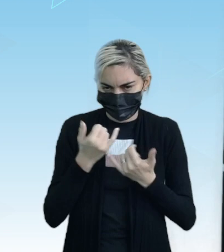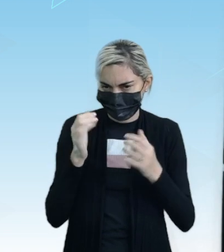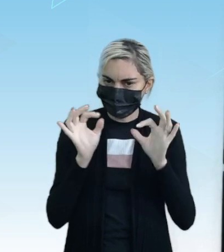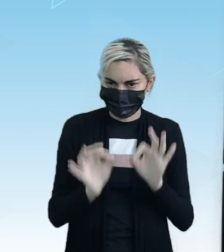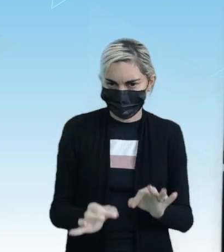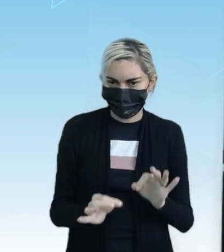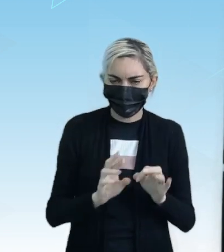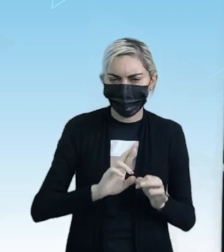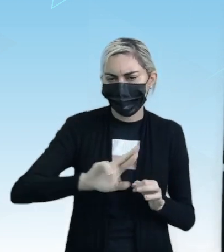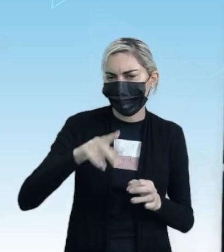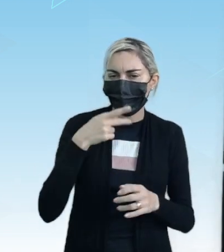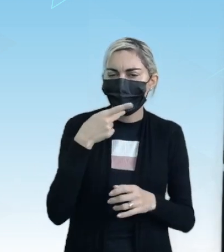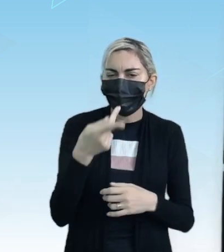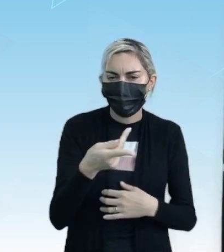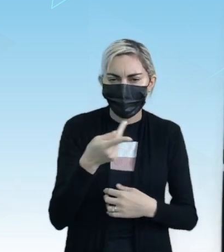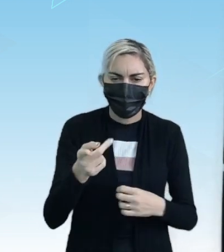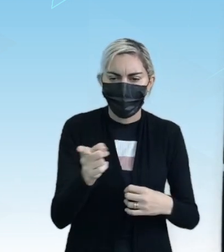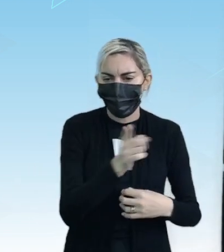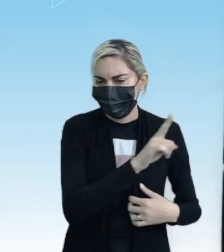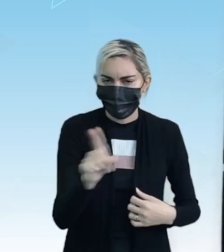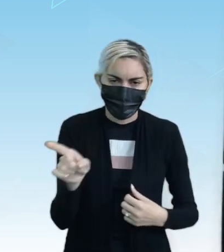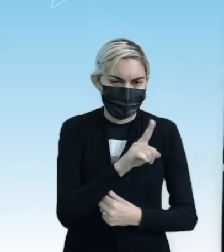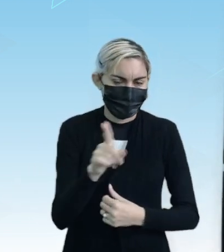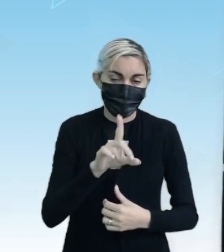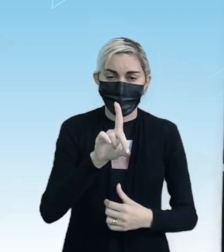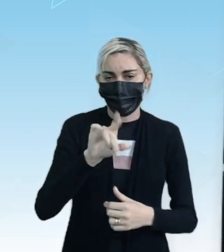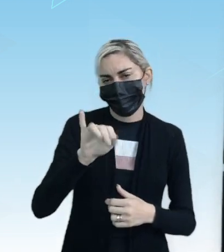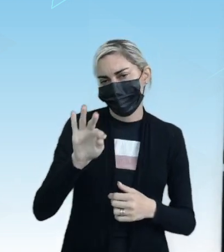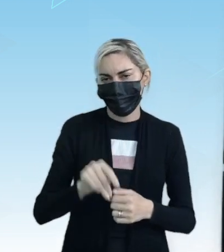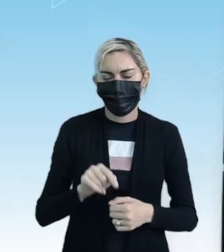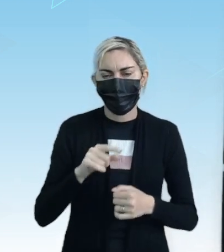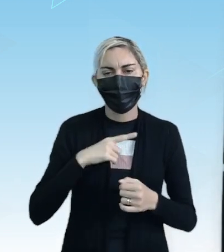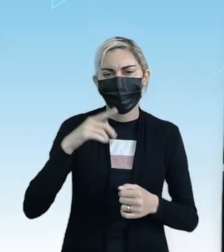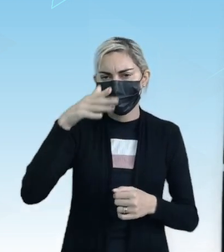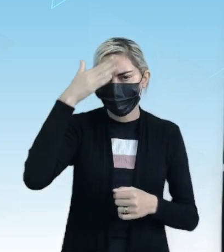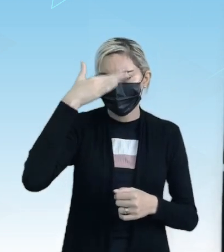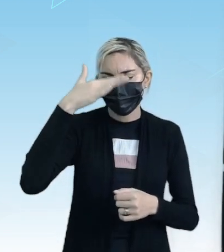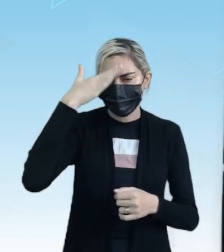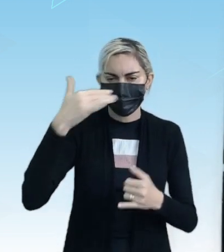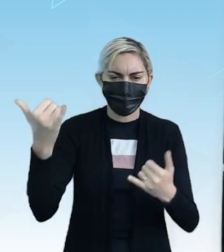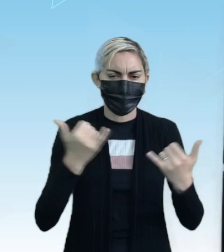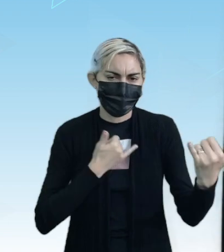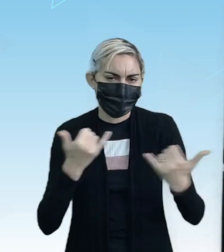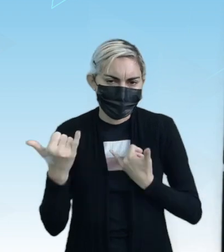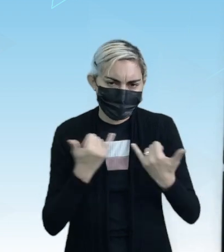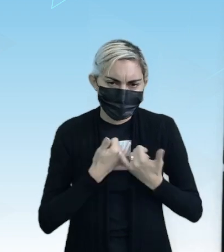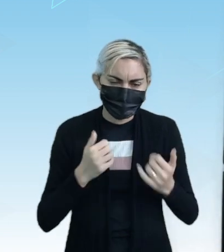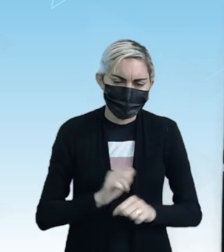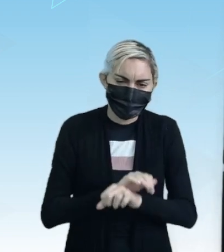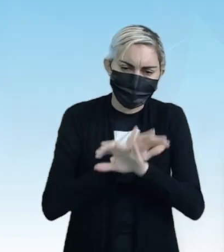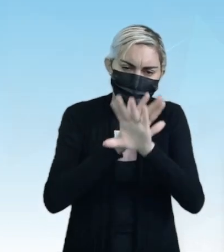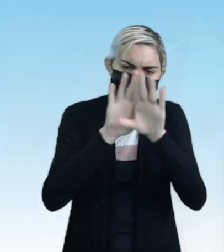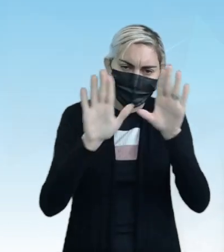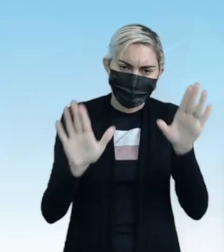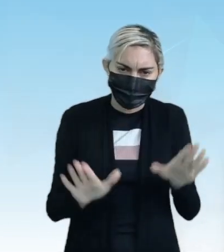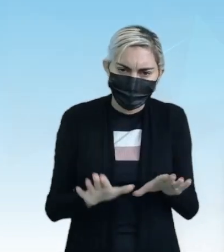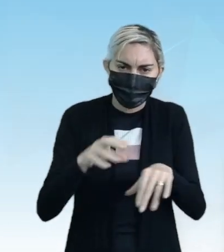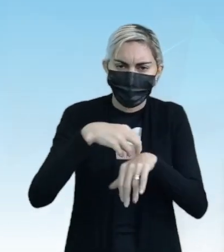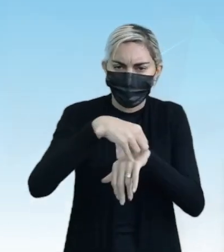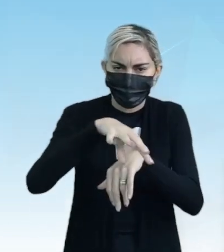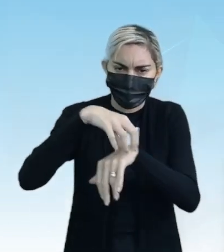Não no que foi dito, e sim o não dito. Então entendam, informações explícitas que estão